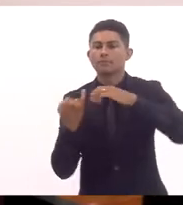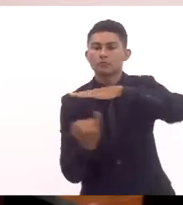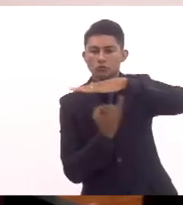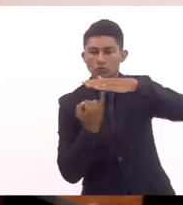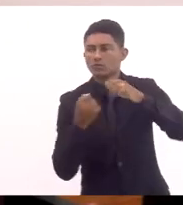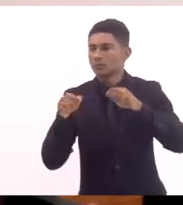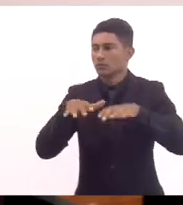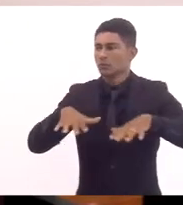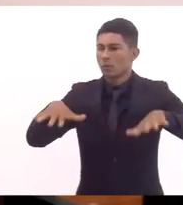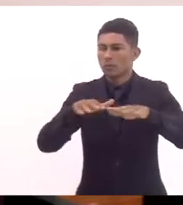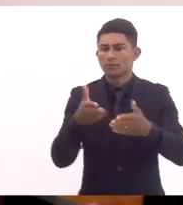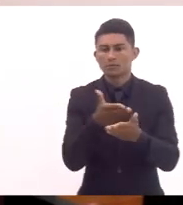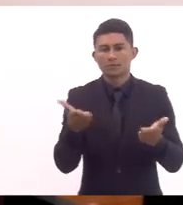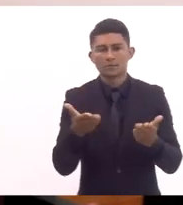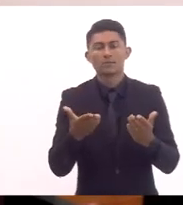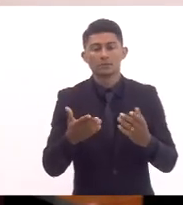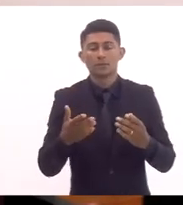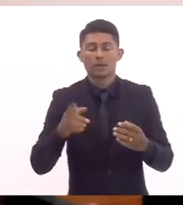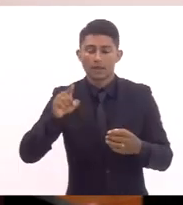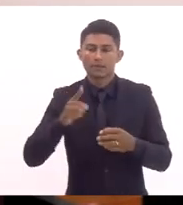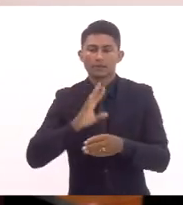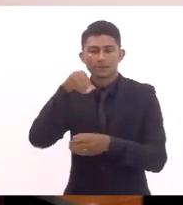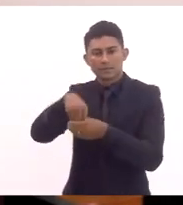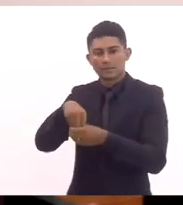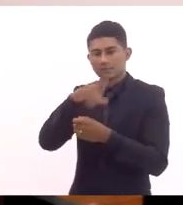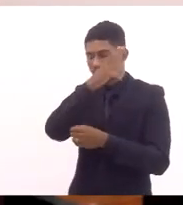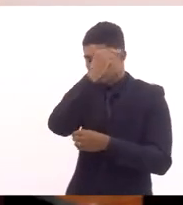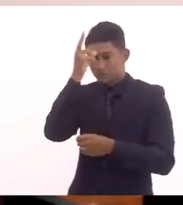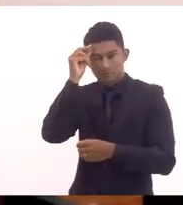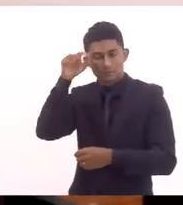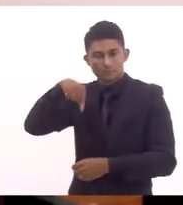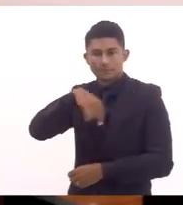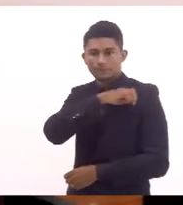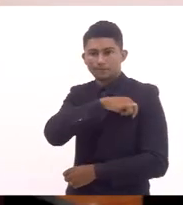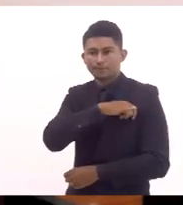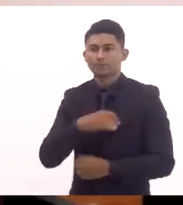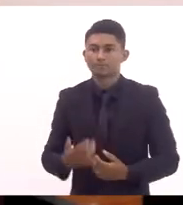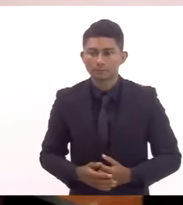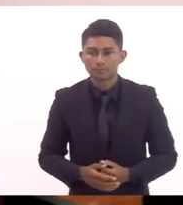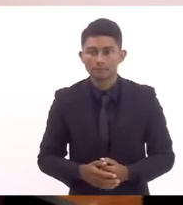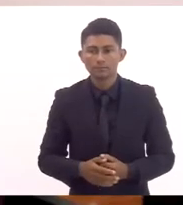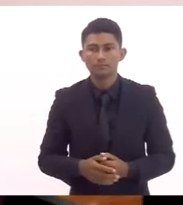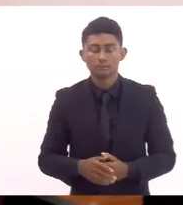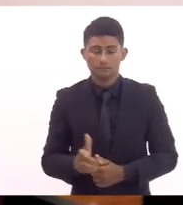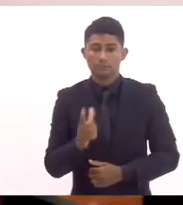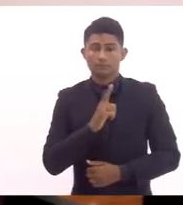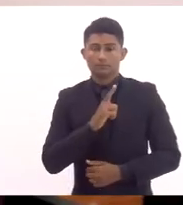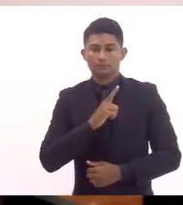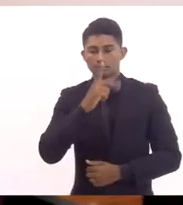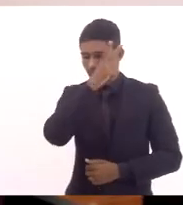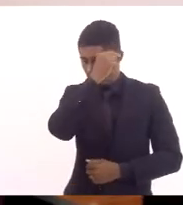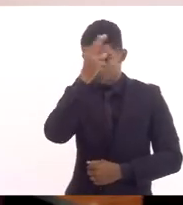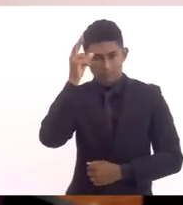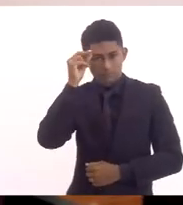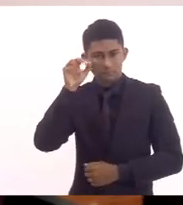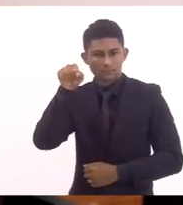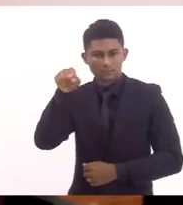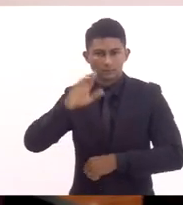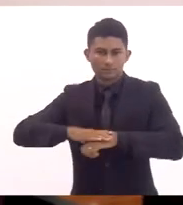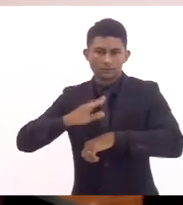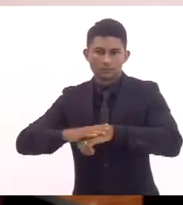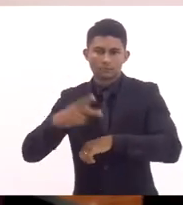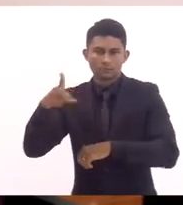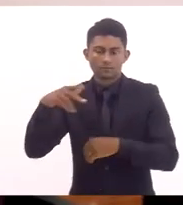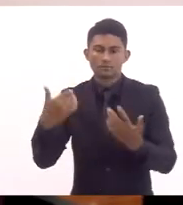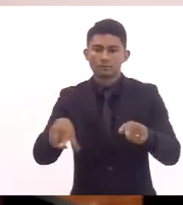instituições que compõem a prefeitura da cidade do Rio de Janeiro a gente tem uma abertura por parte do nosso prefeito por parte da